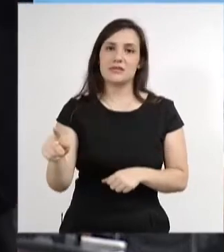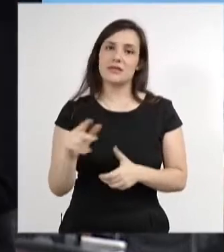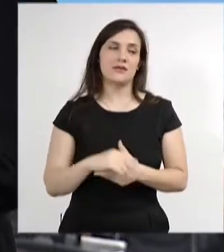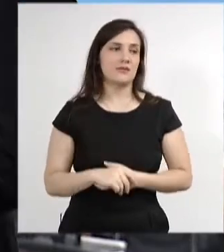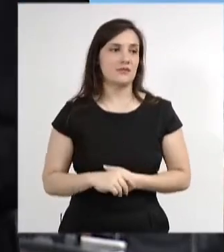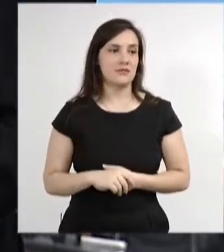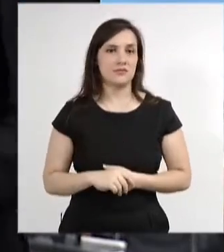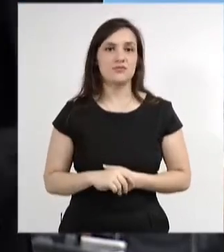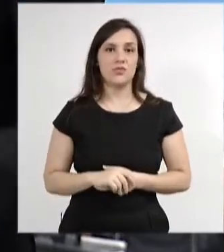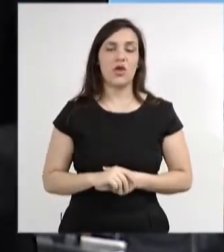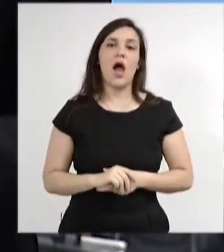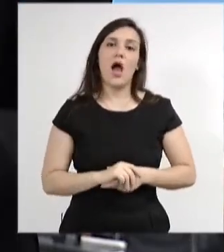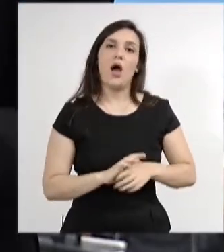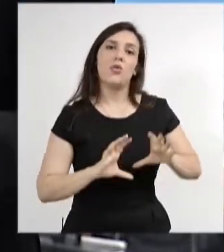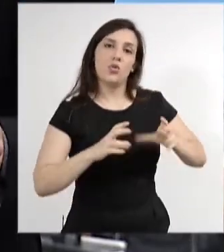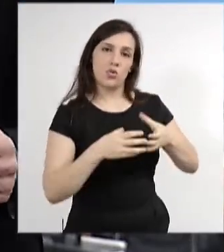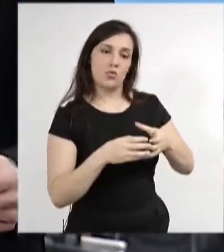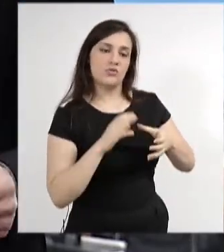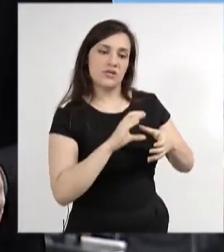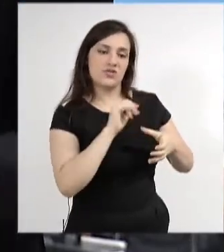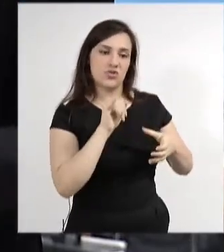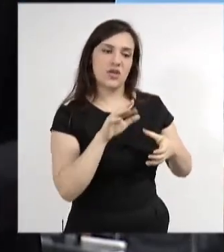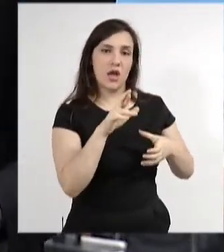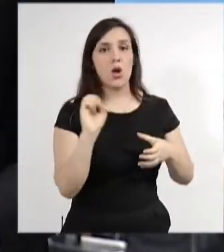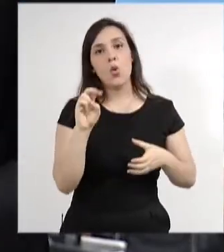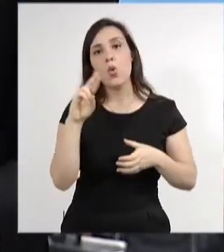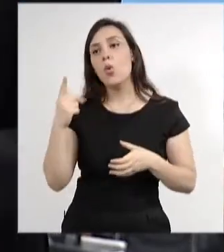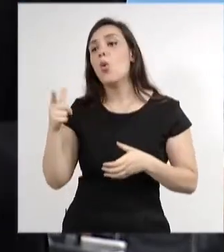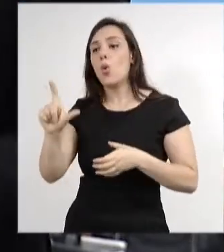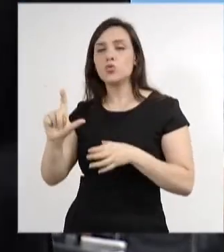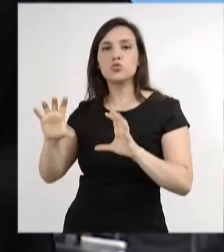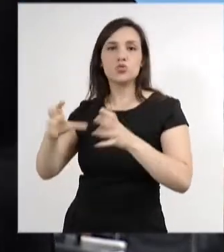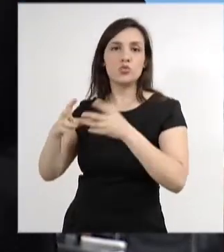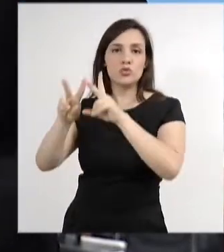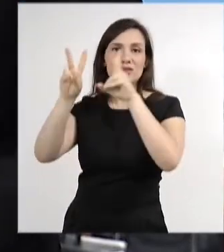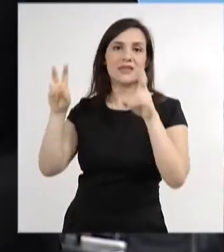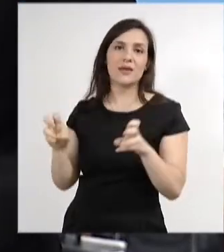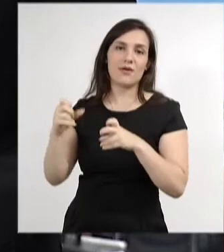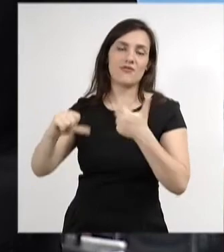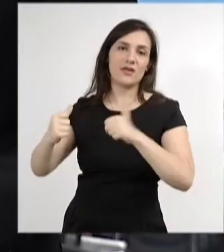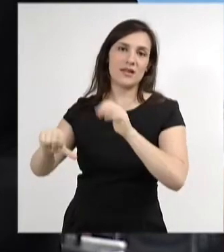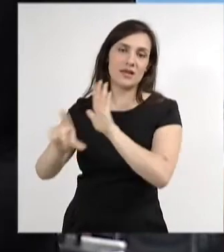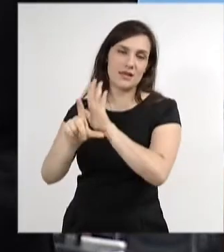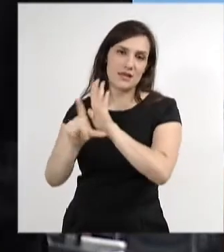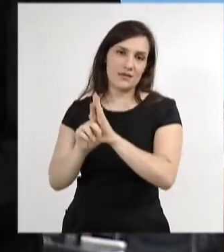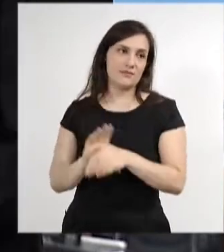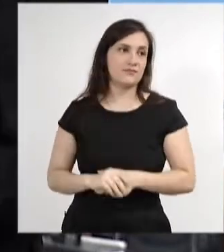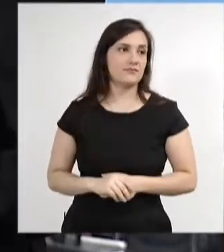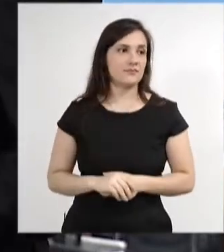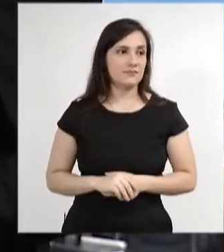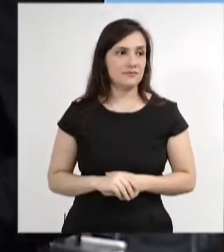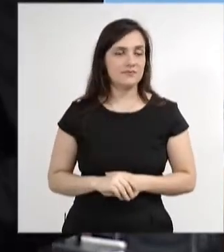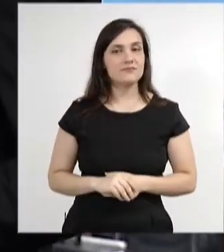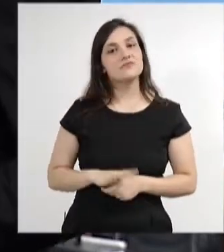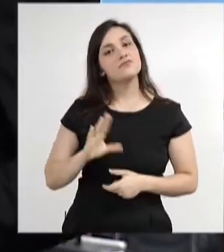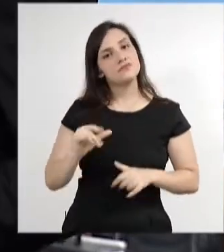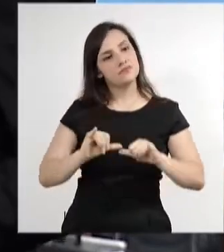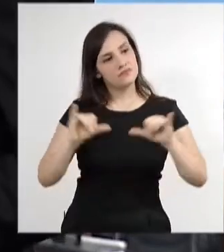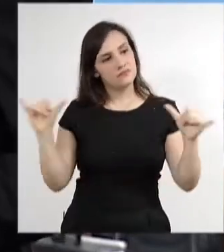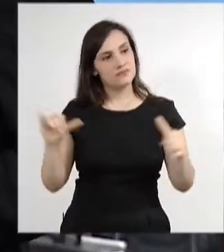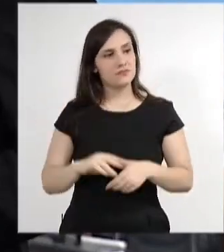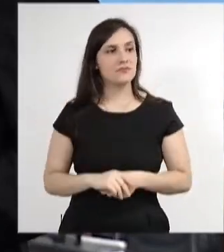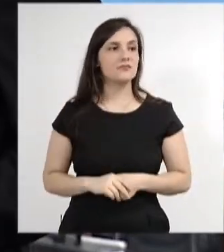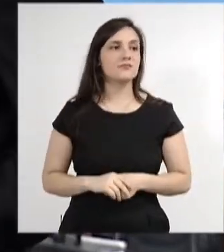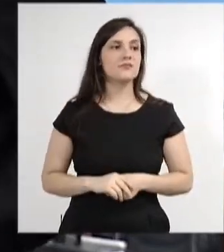comissões. Exatamente. Então, a gente tem essas alterações acontecendo aqui durante essa semana. Como anunciamos ontem, um